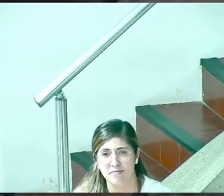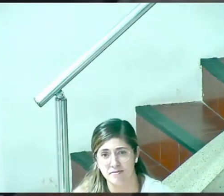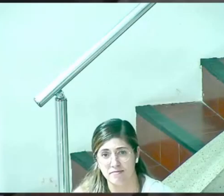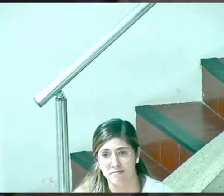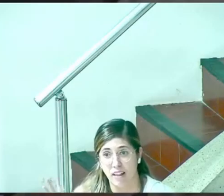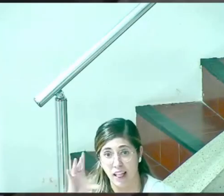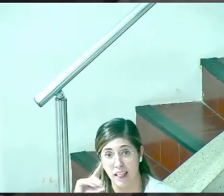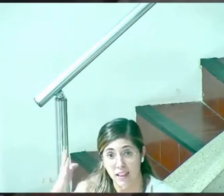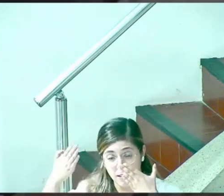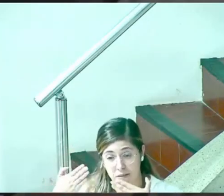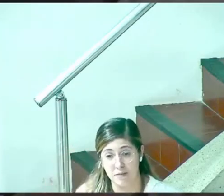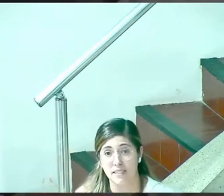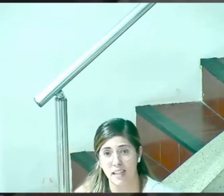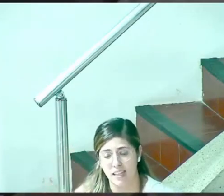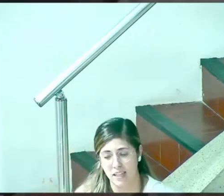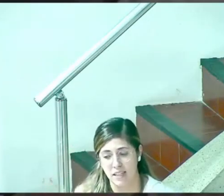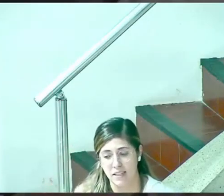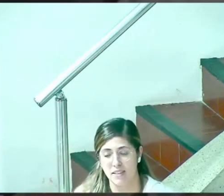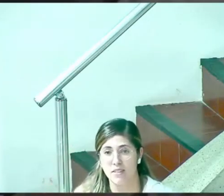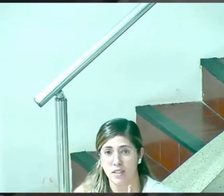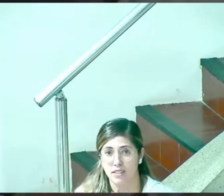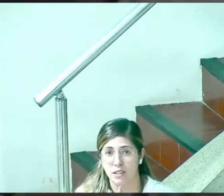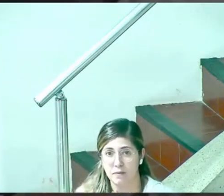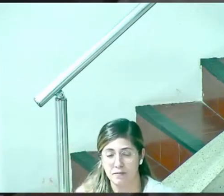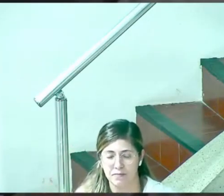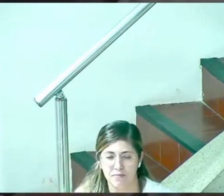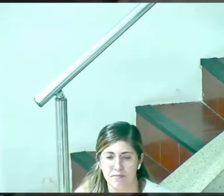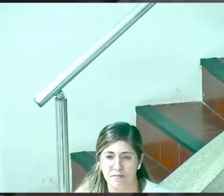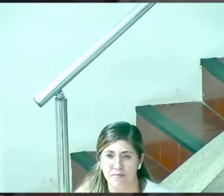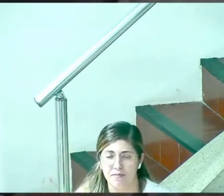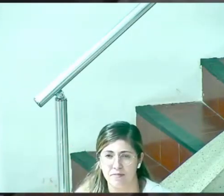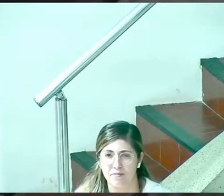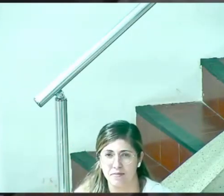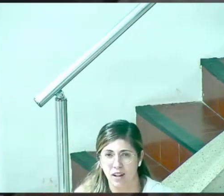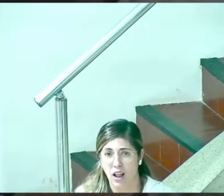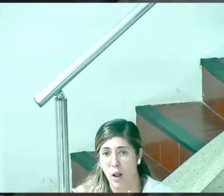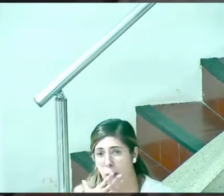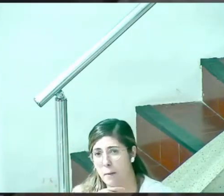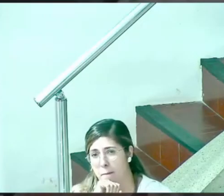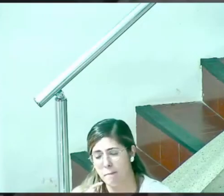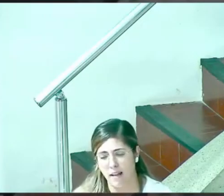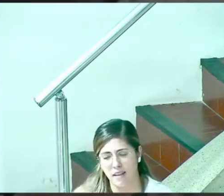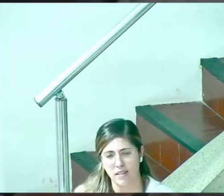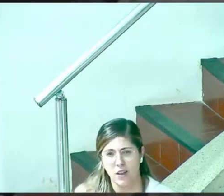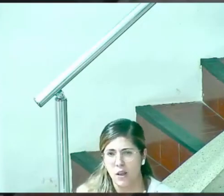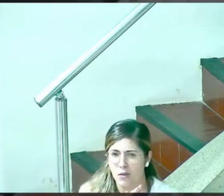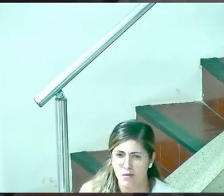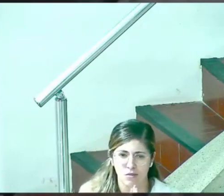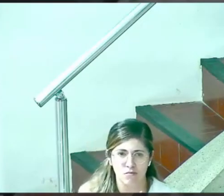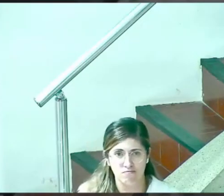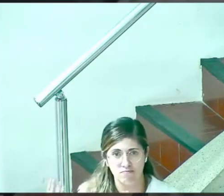ela disse, olha, desliga a TV. E você não desligou.